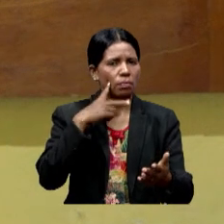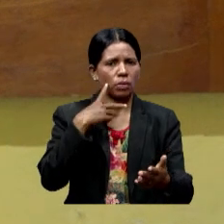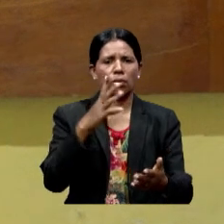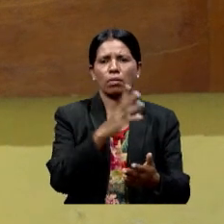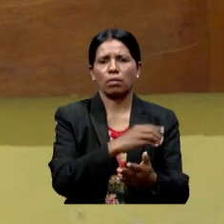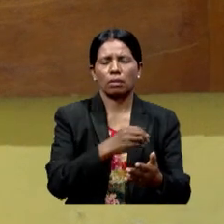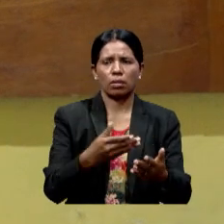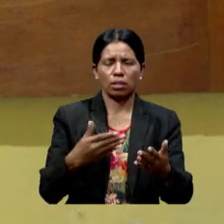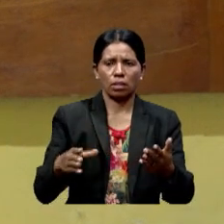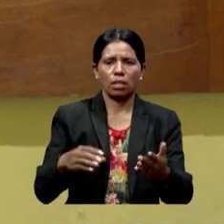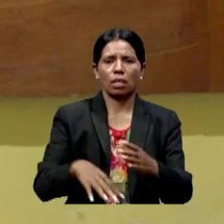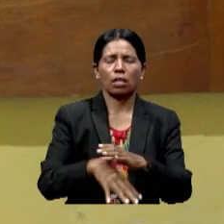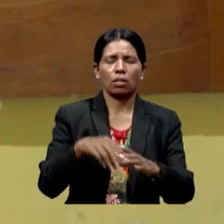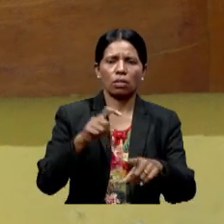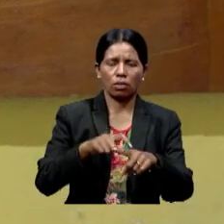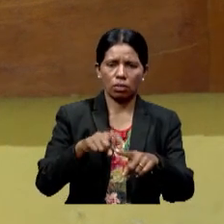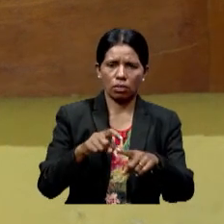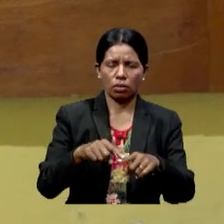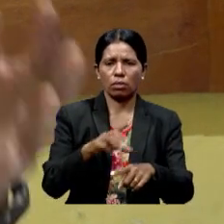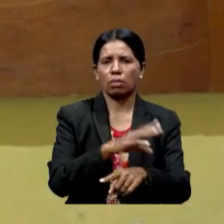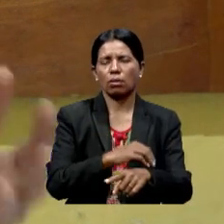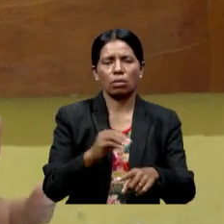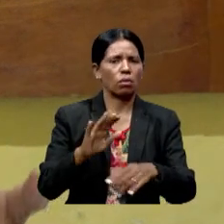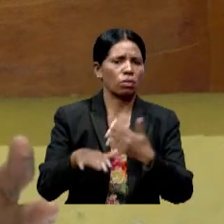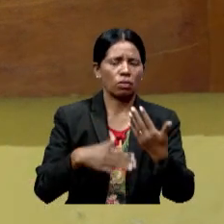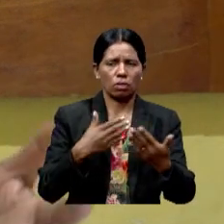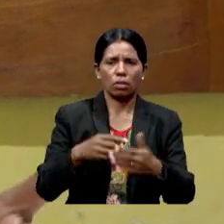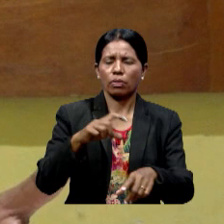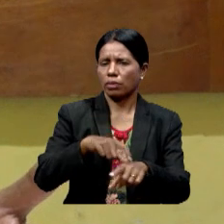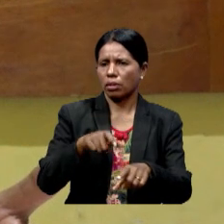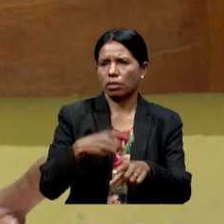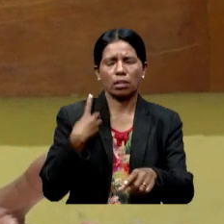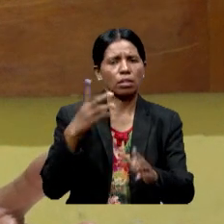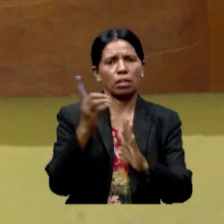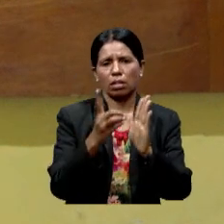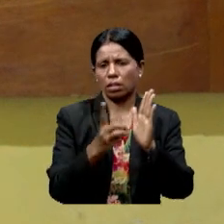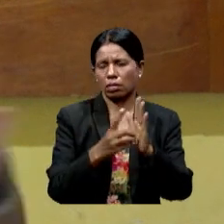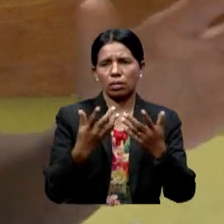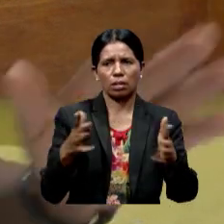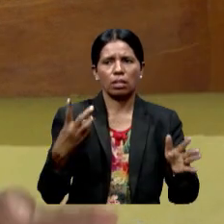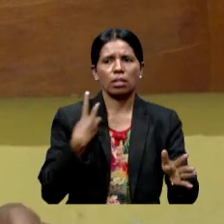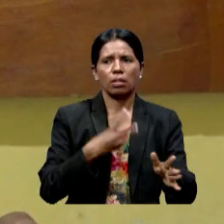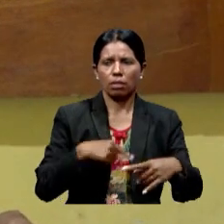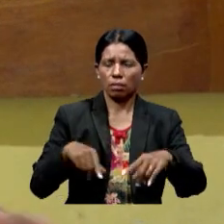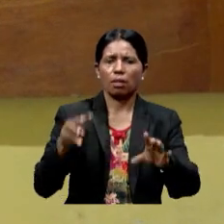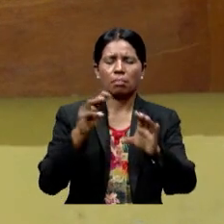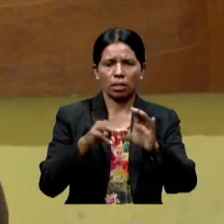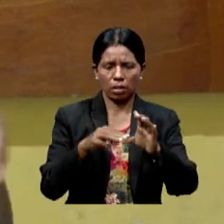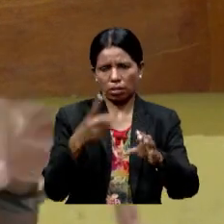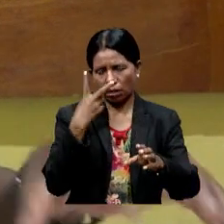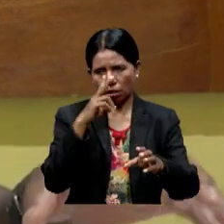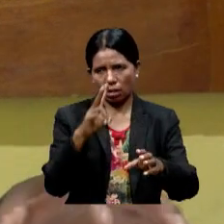produsang talas, koto, fore, fehuk serne ite dadus leha. Maske ite bahe merkado lokal sere ite